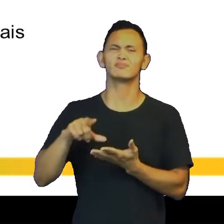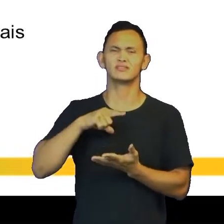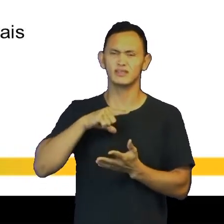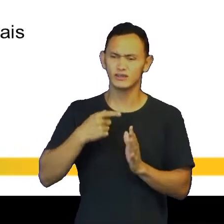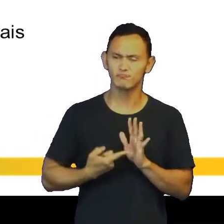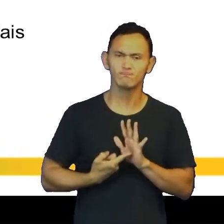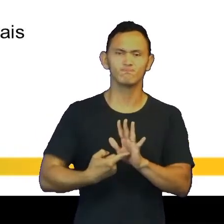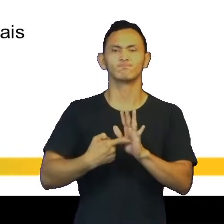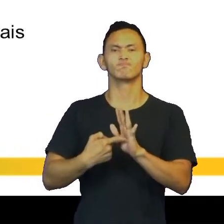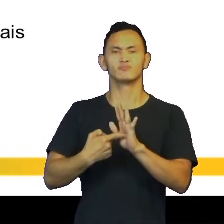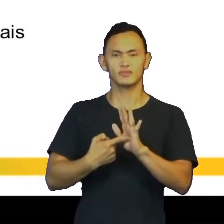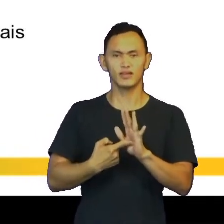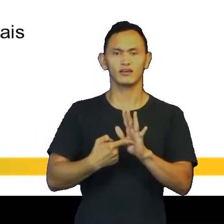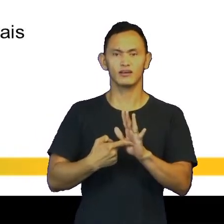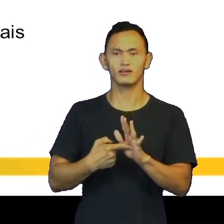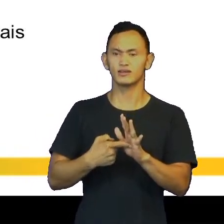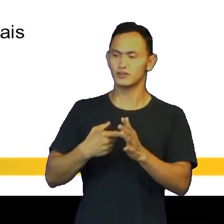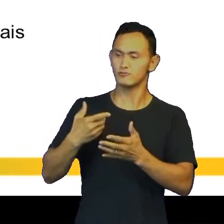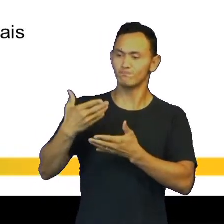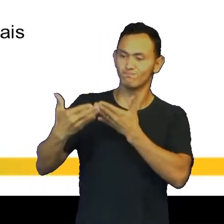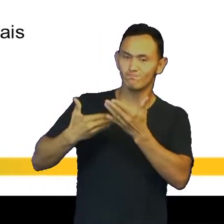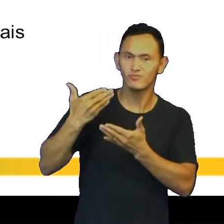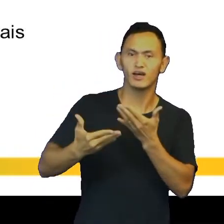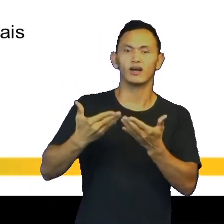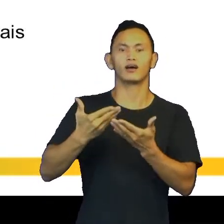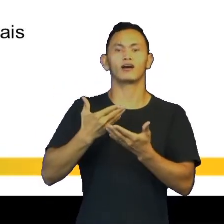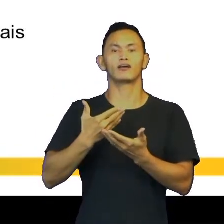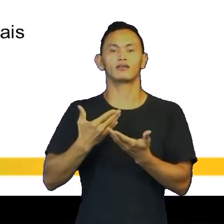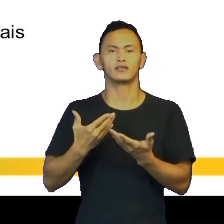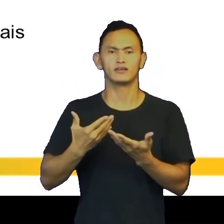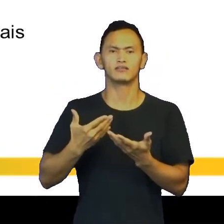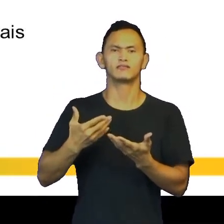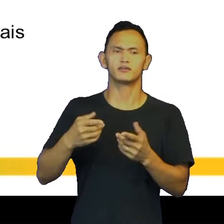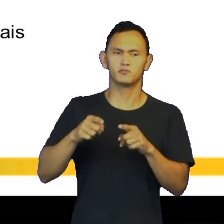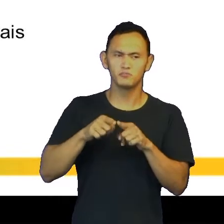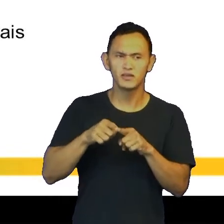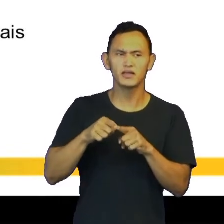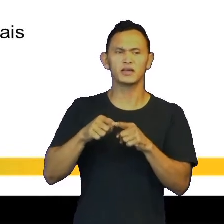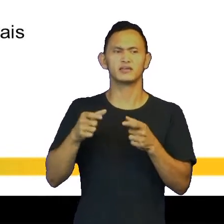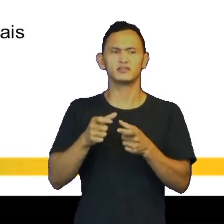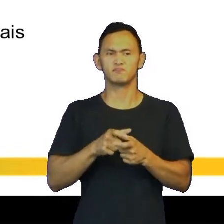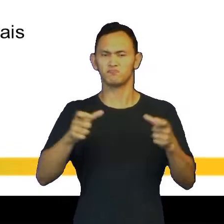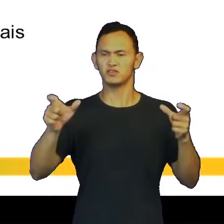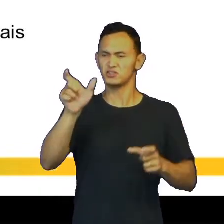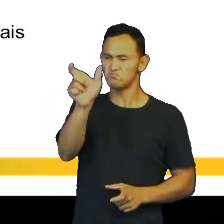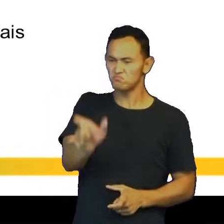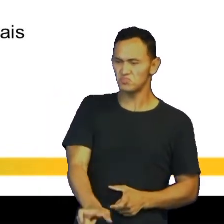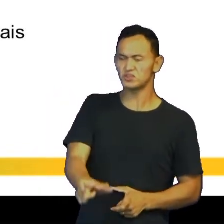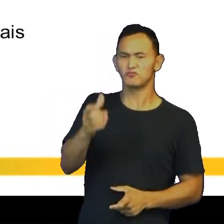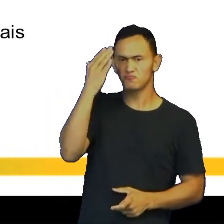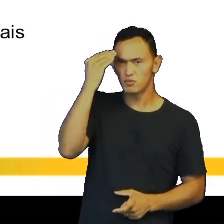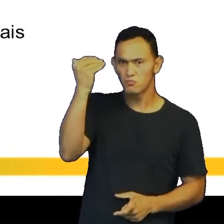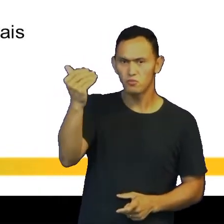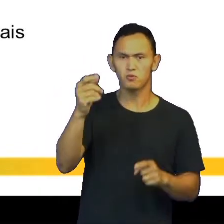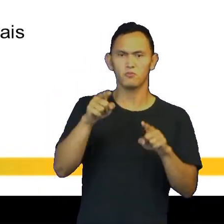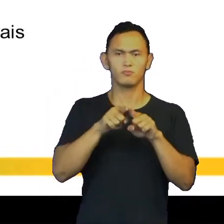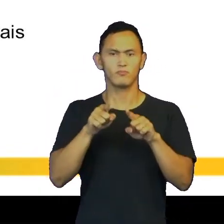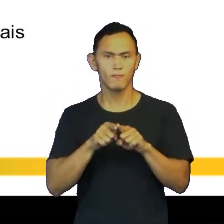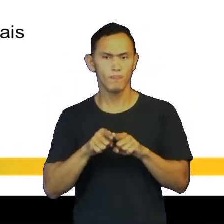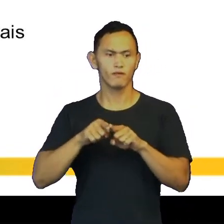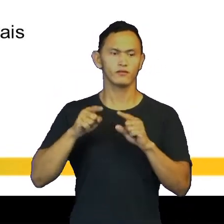Paris efervescente, de grandes artistas, grandes nomes, a gente tem aí